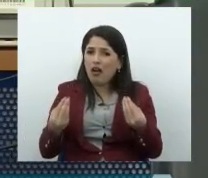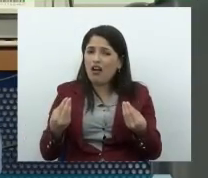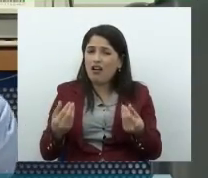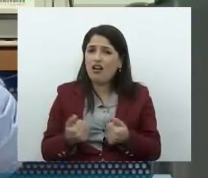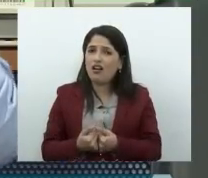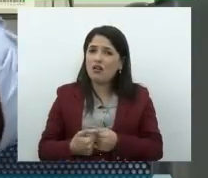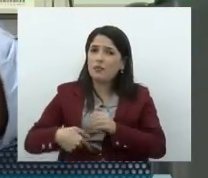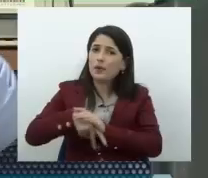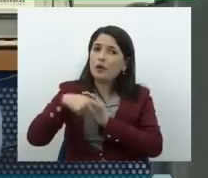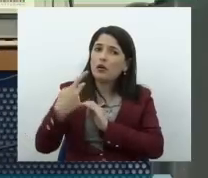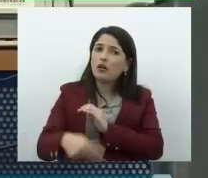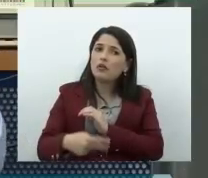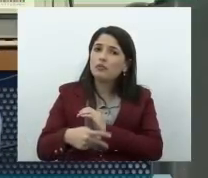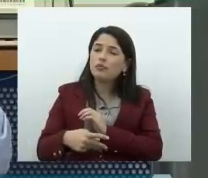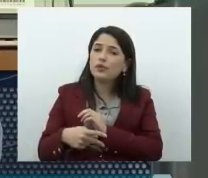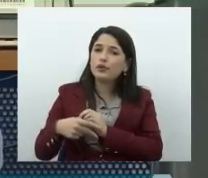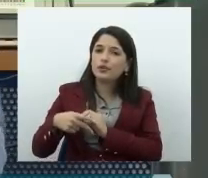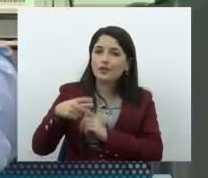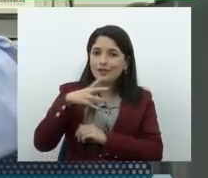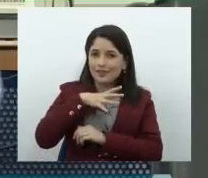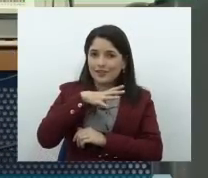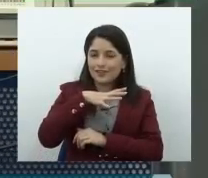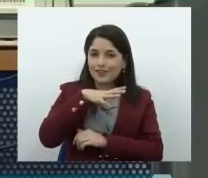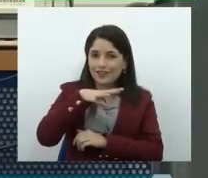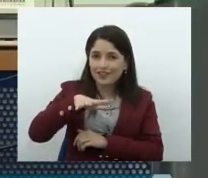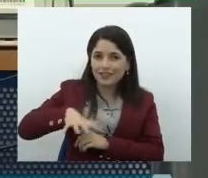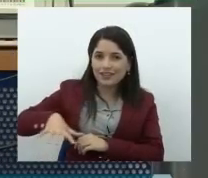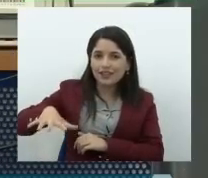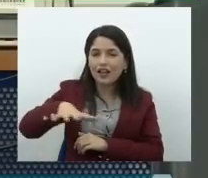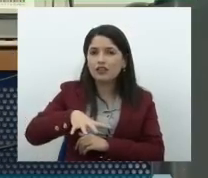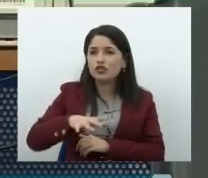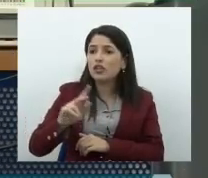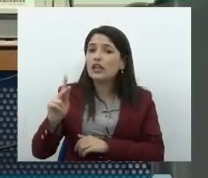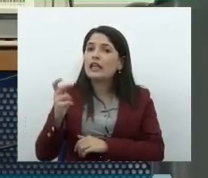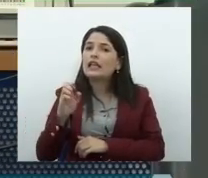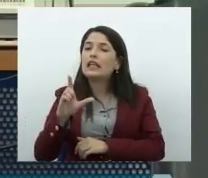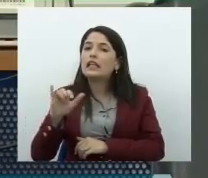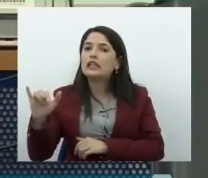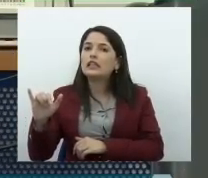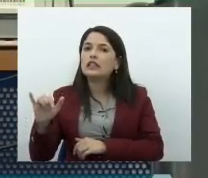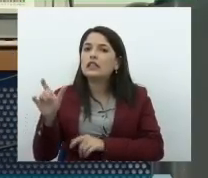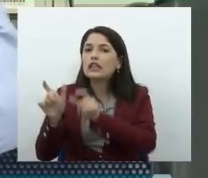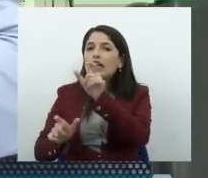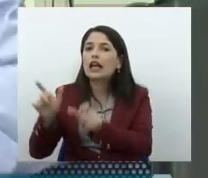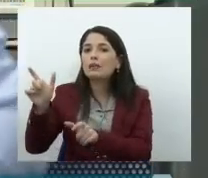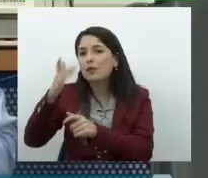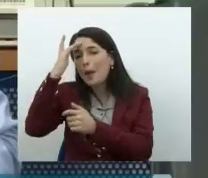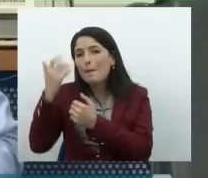O Eli Correia, todos os partidos que estão apoiando, todos os candidatos